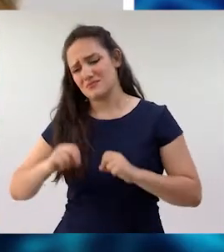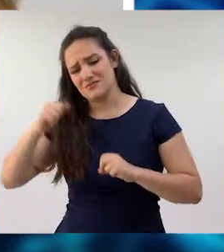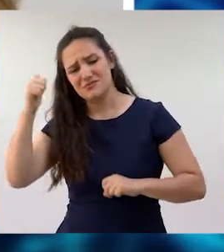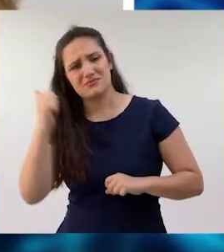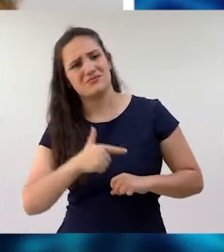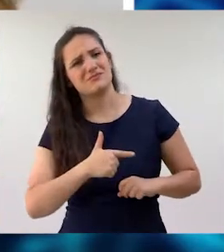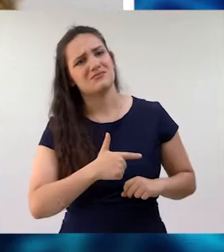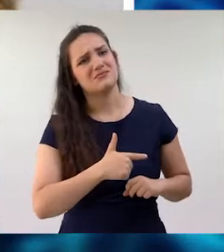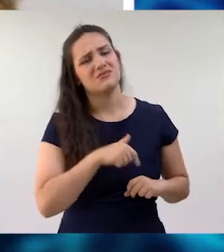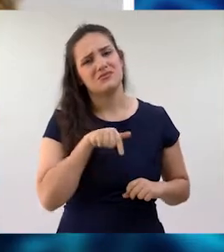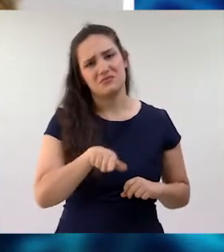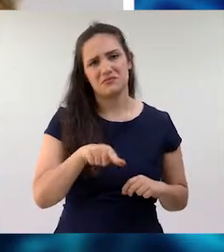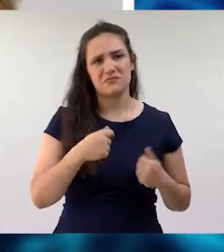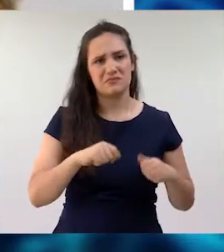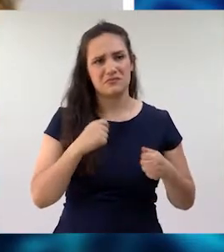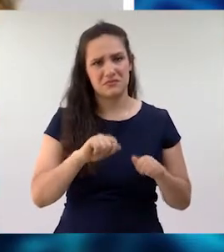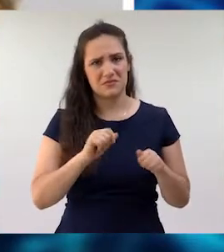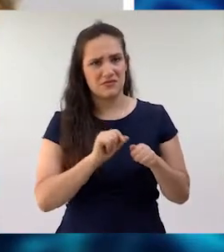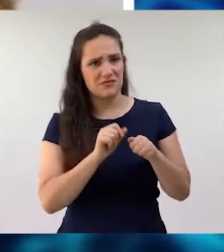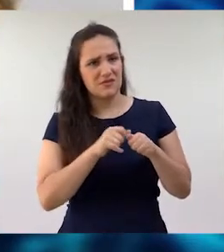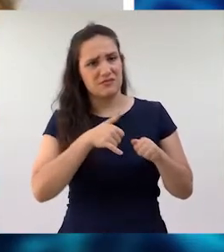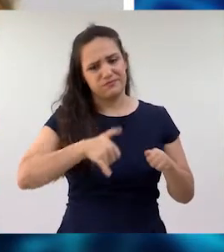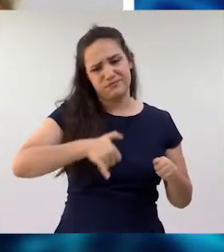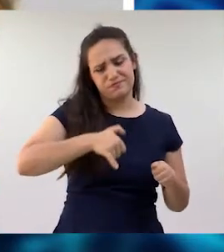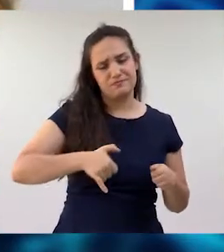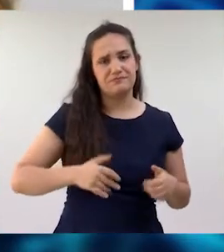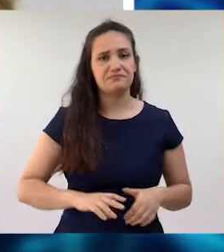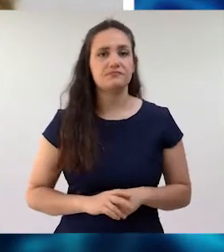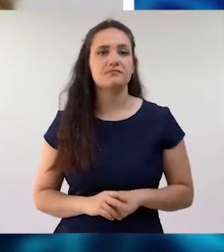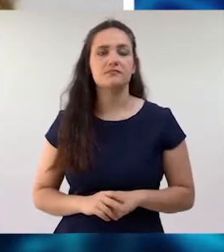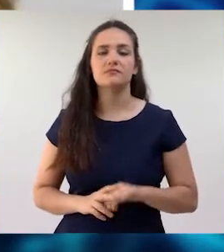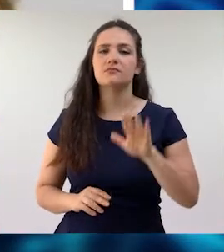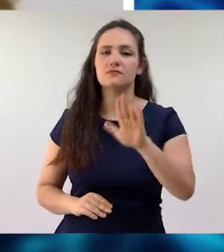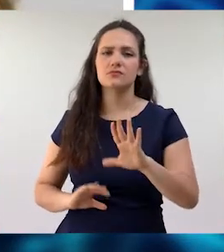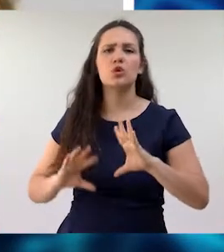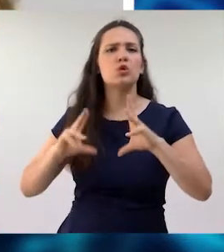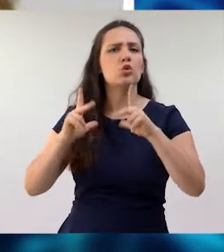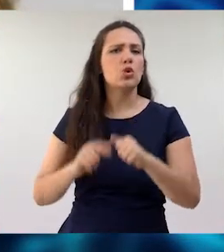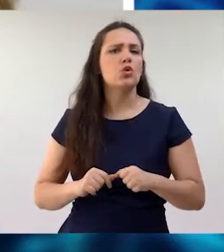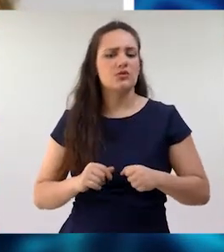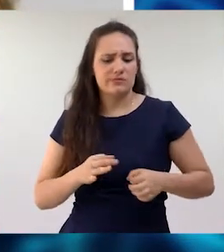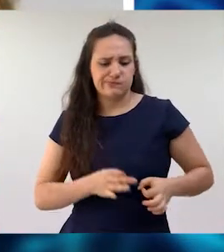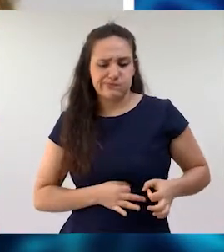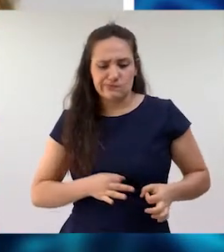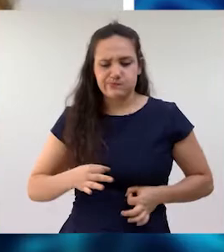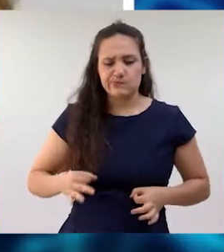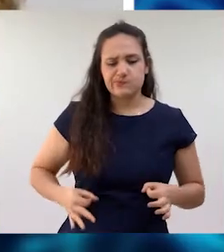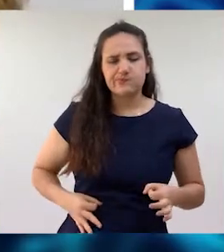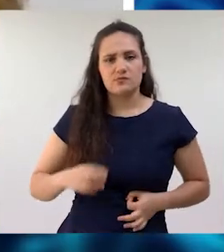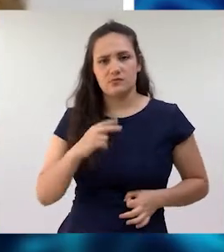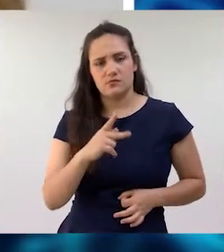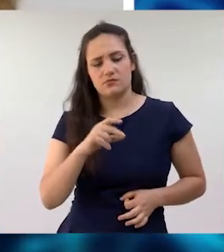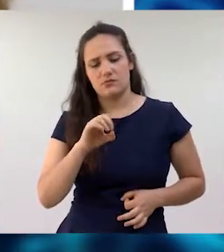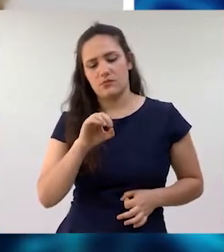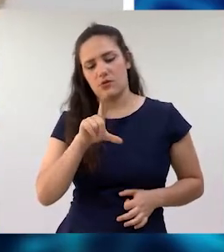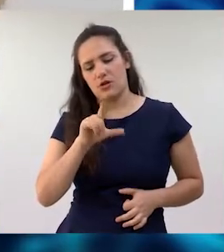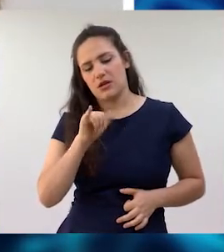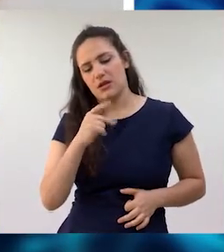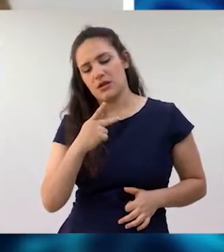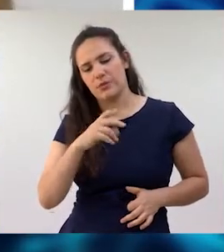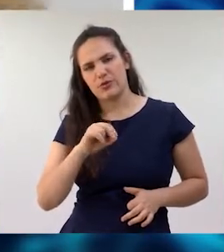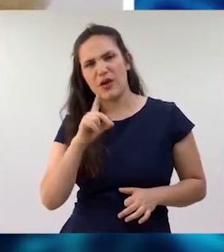Doutora, todo pólipo, ele pode ser maligno? Pode se transformar em maligno? Explica essas lesões que a senhora está